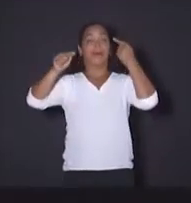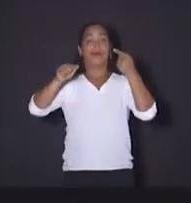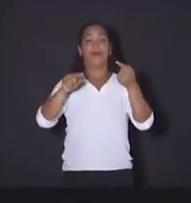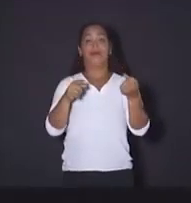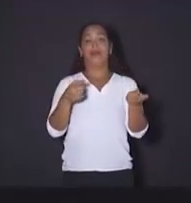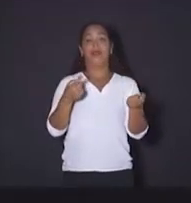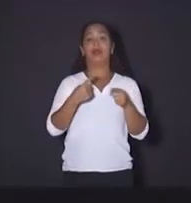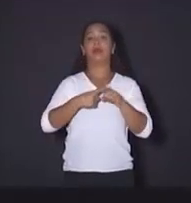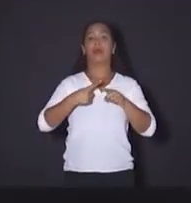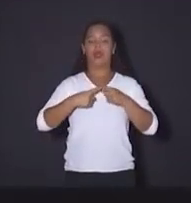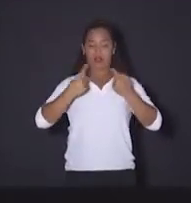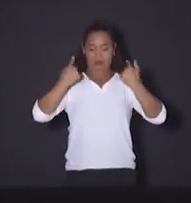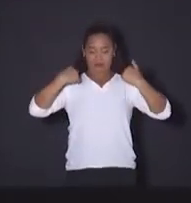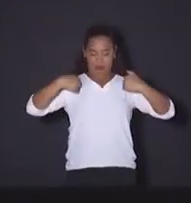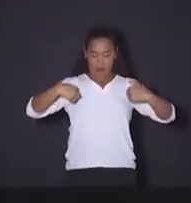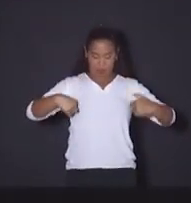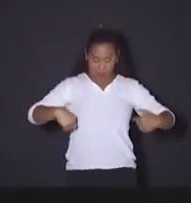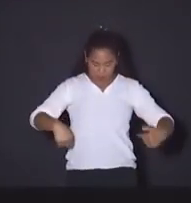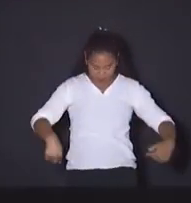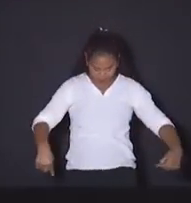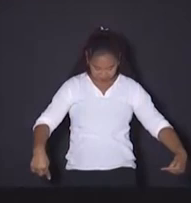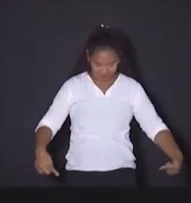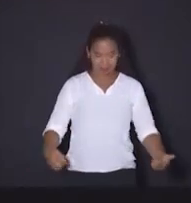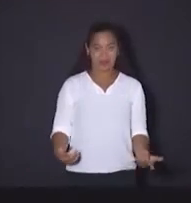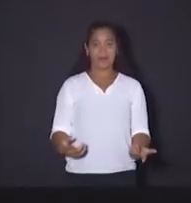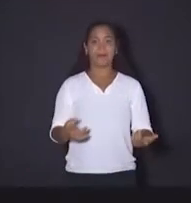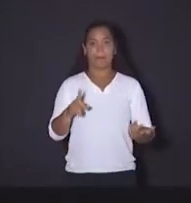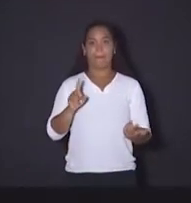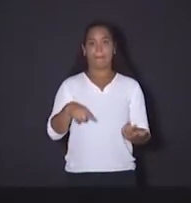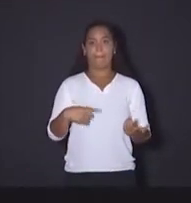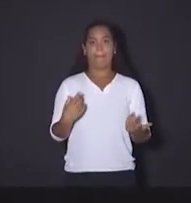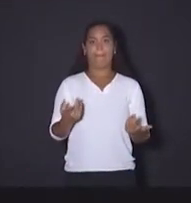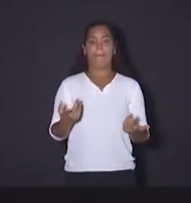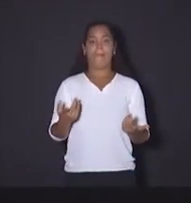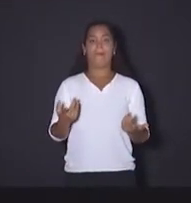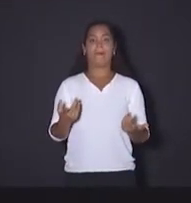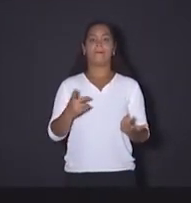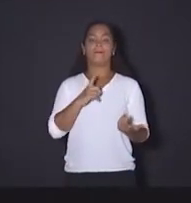questão do corpo. E nós temos